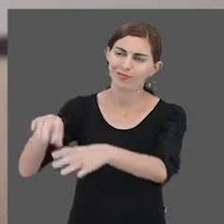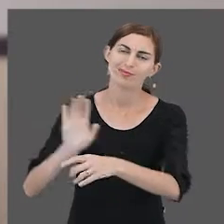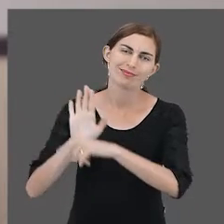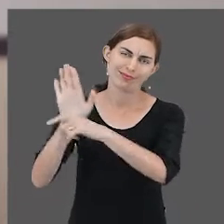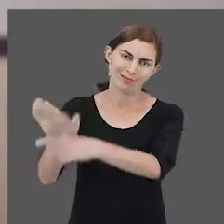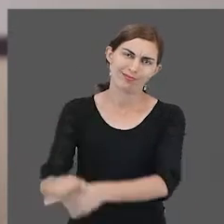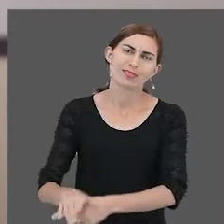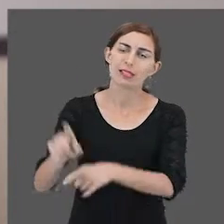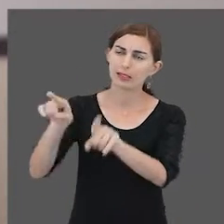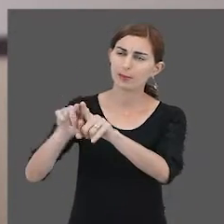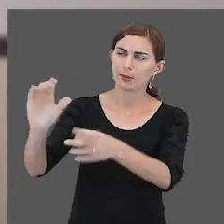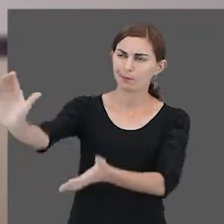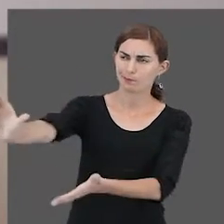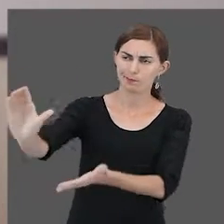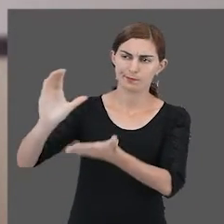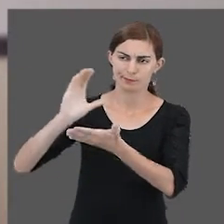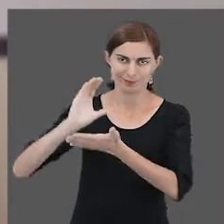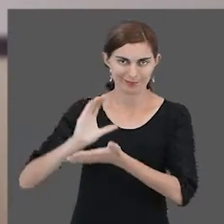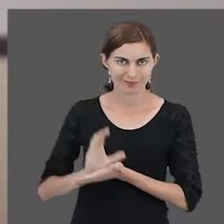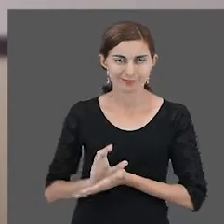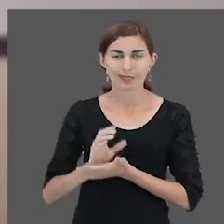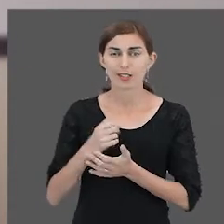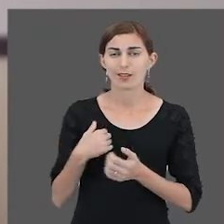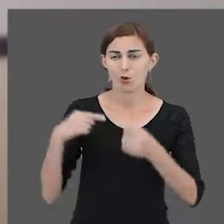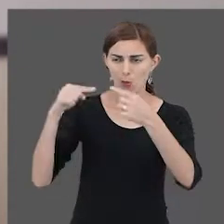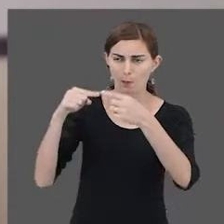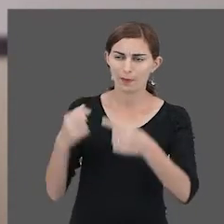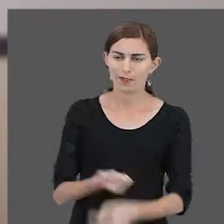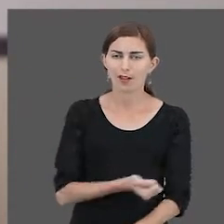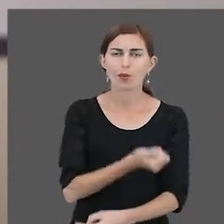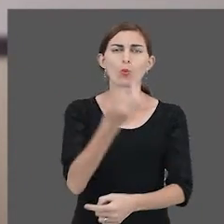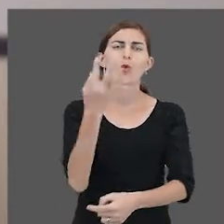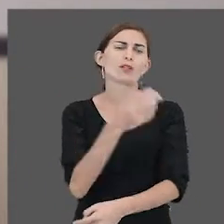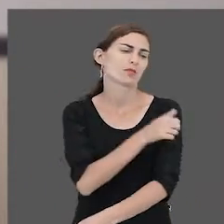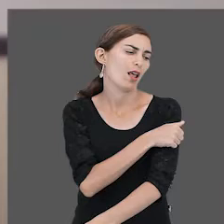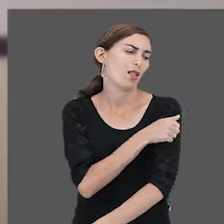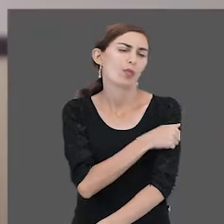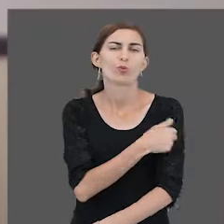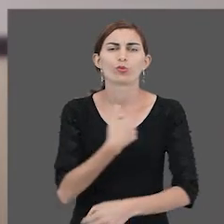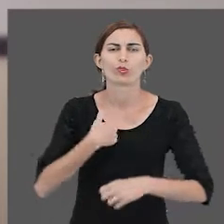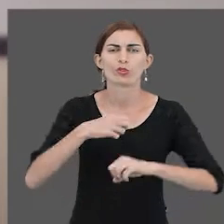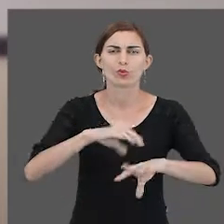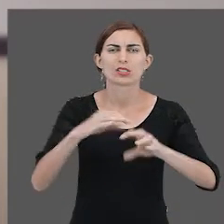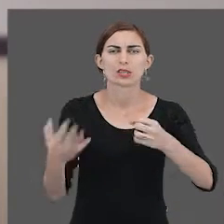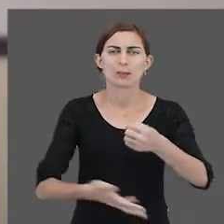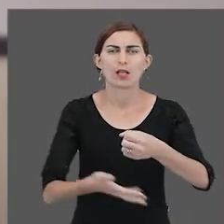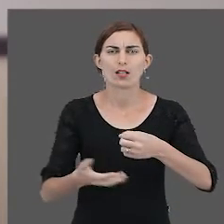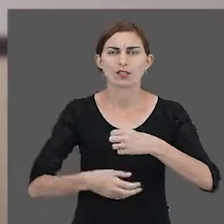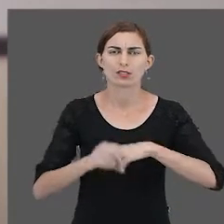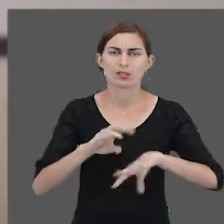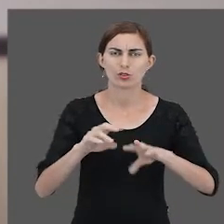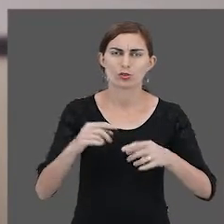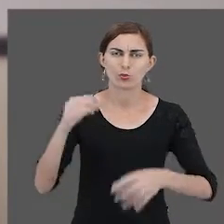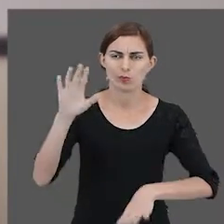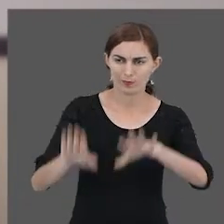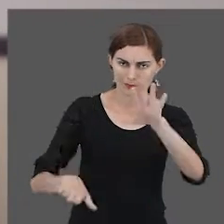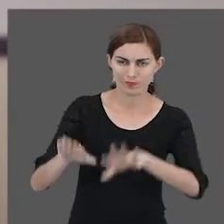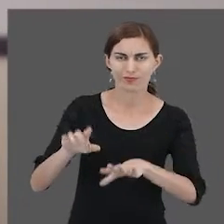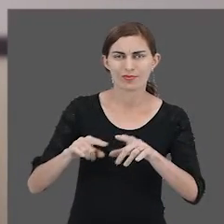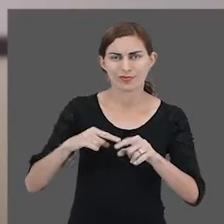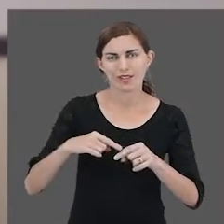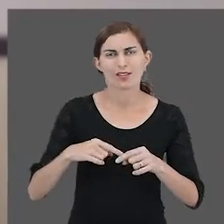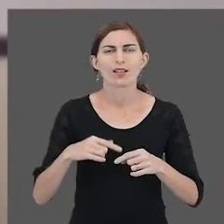receber recursos do Fundeb de acordo com a quantidade de alunos da minha educação básica. Isso ponderado por